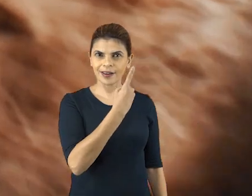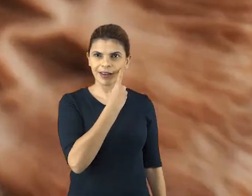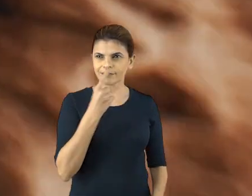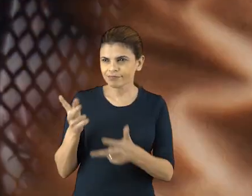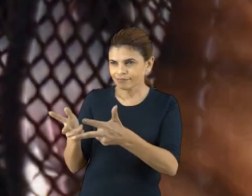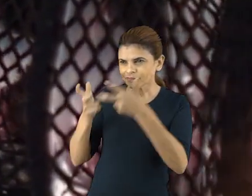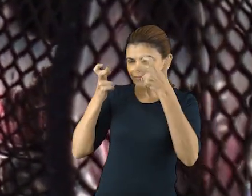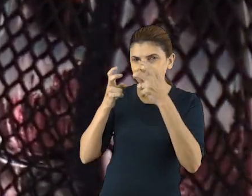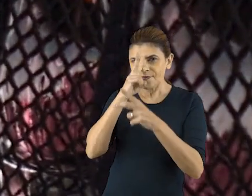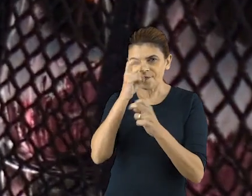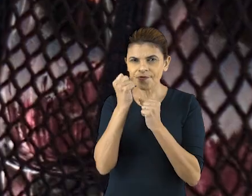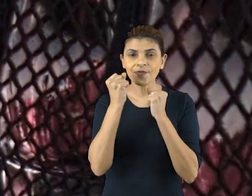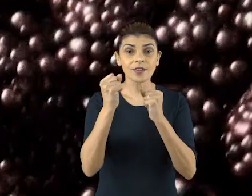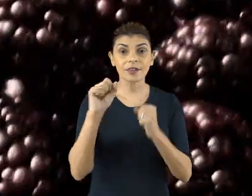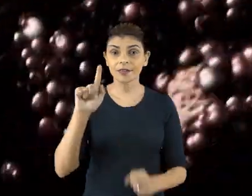no olhar.